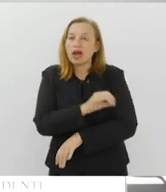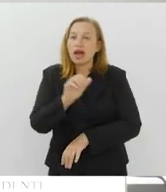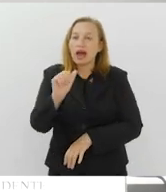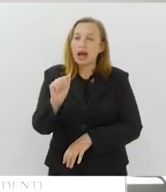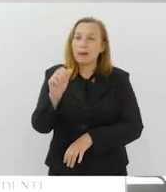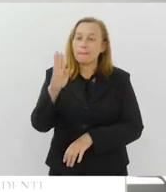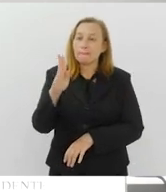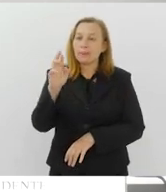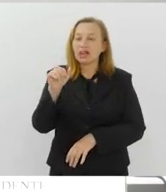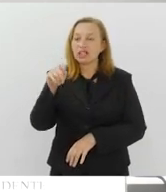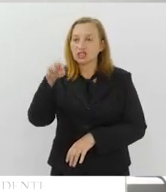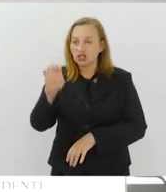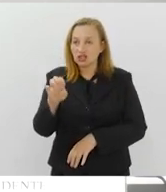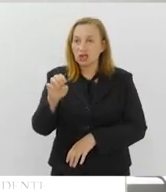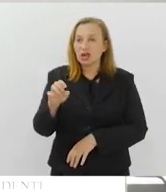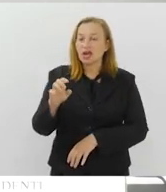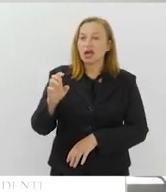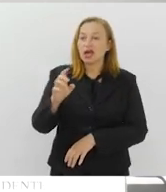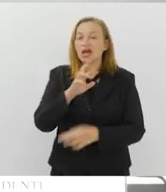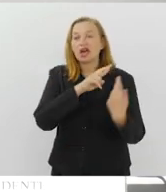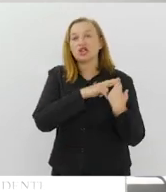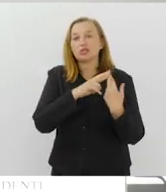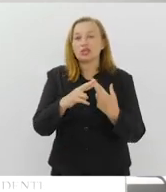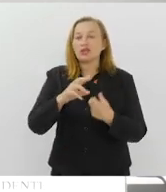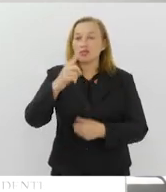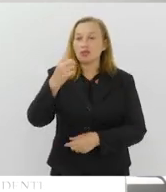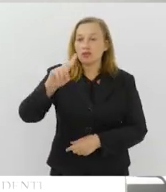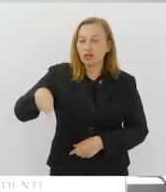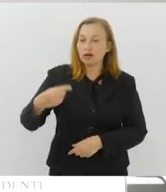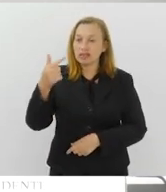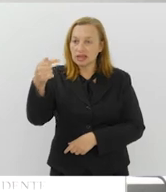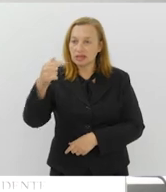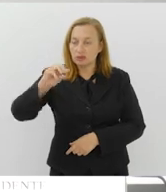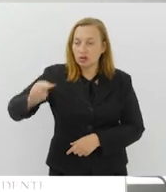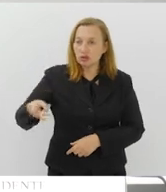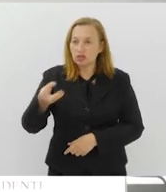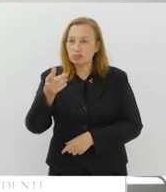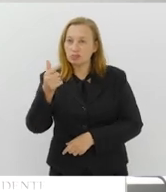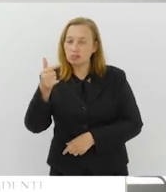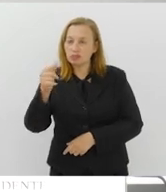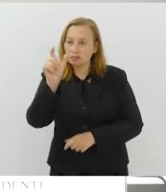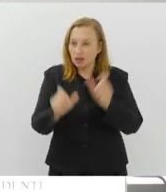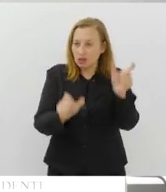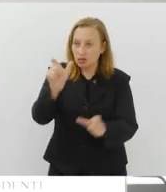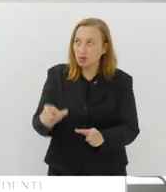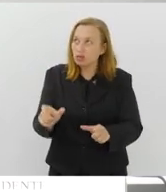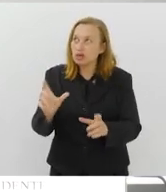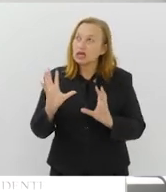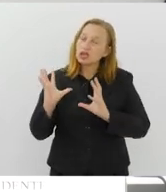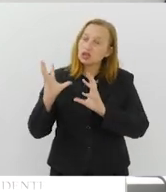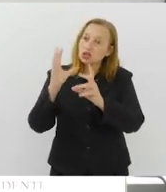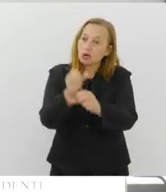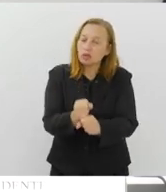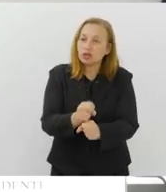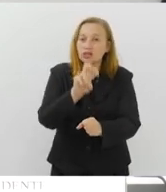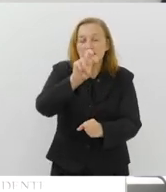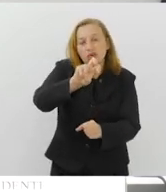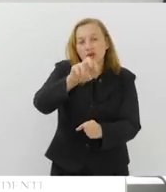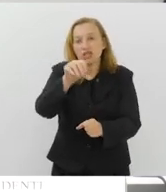ela é responsável por 1,7 milhões de pessoas. Isso totaliza, entre as duas empresas,